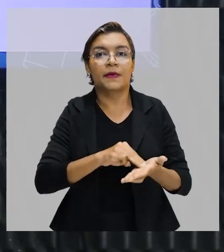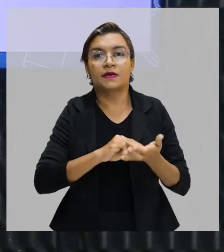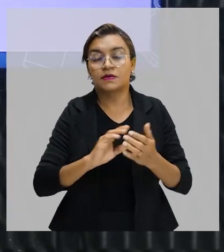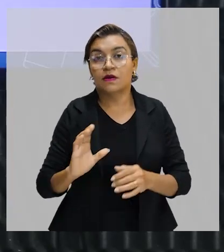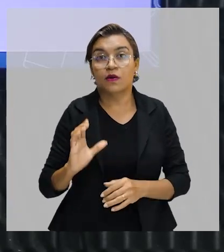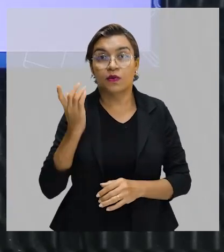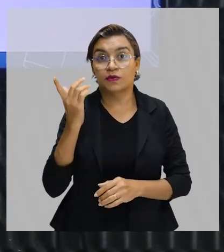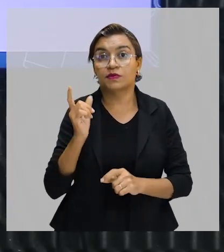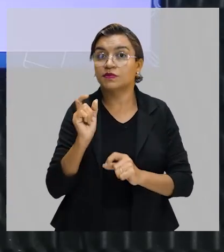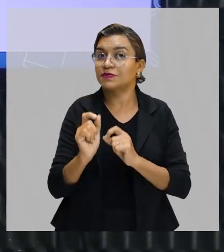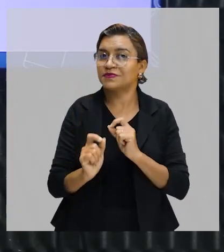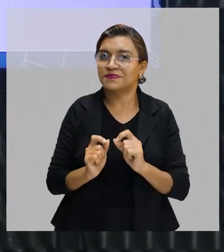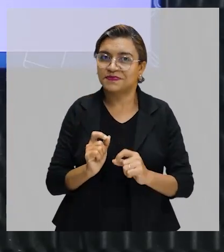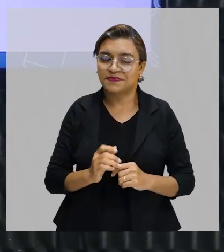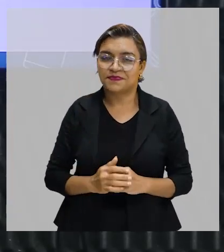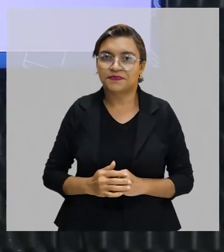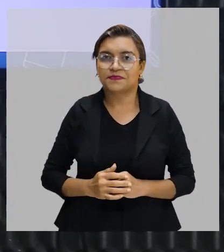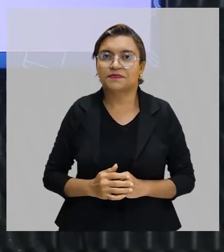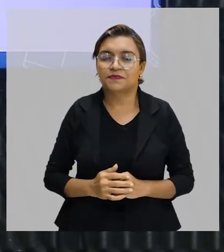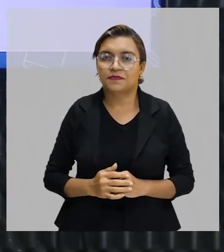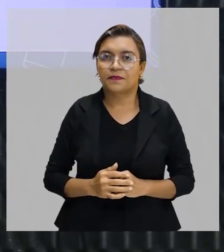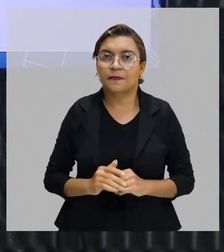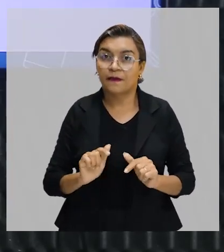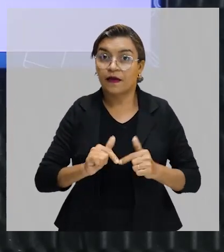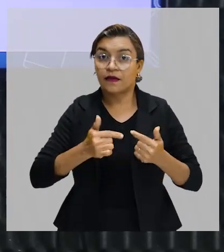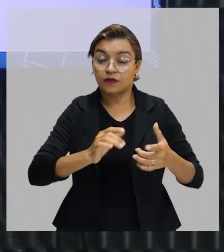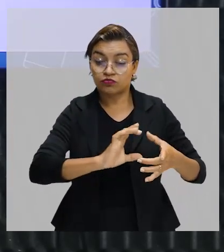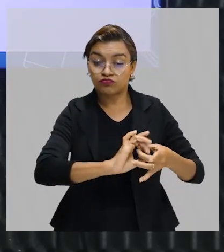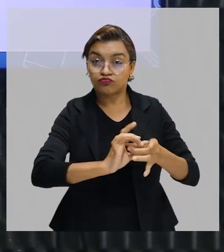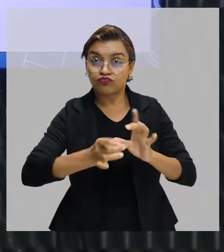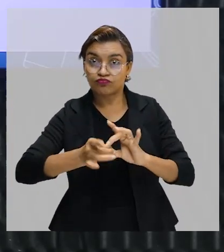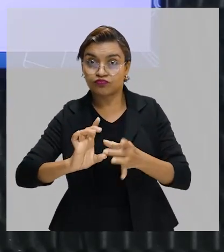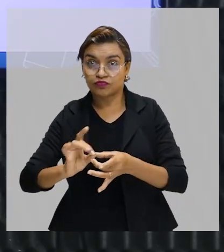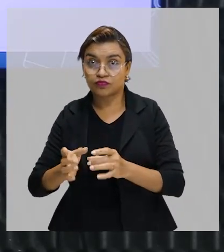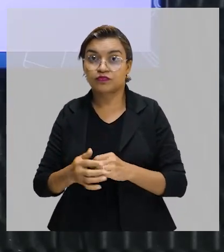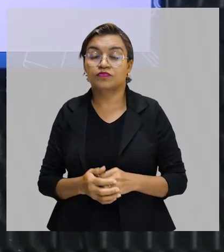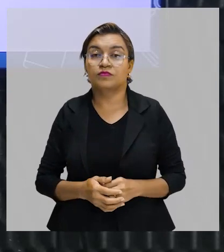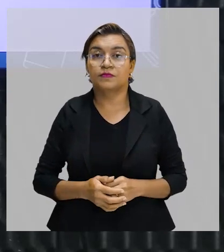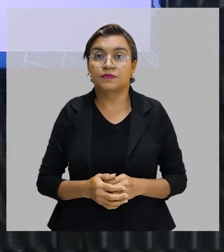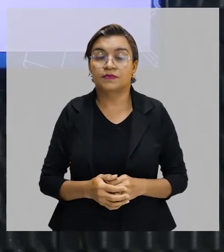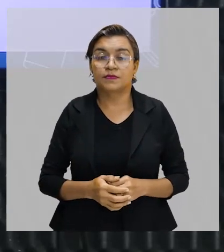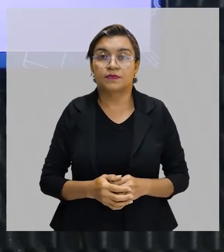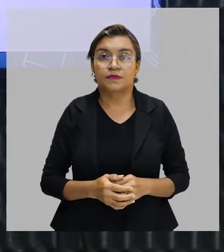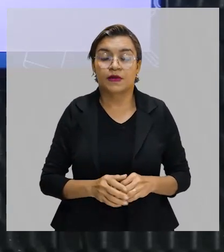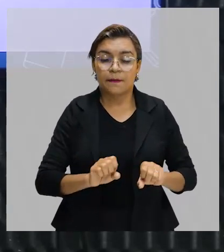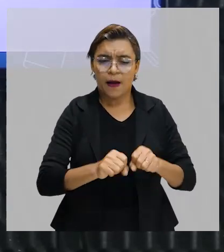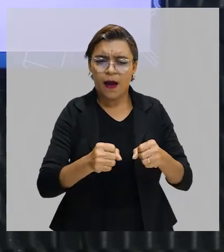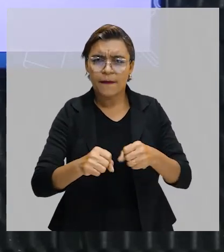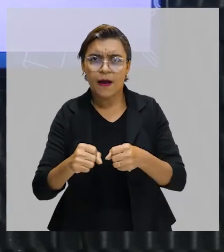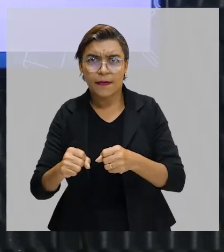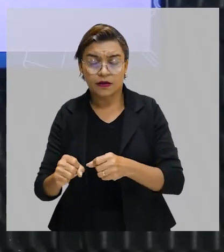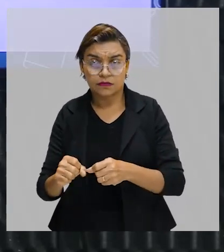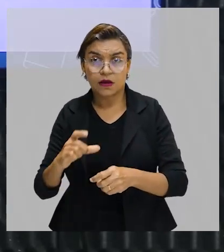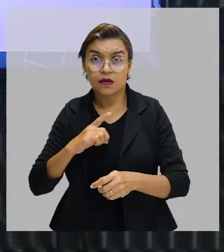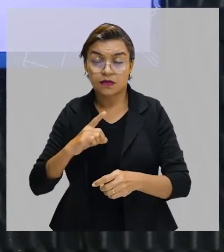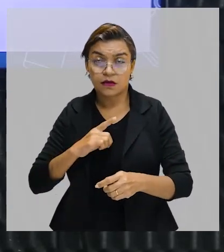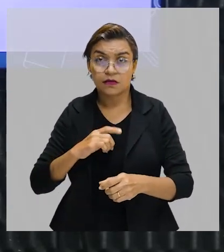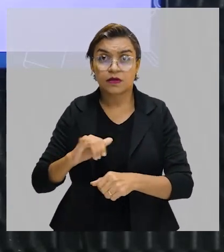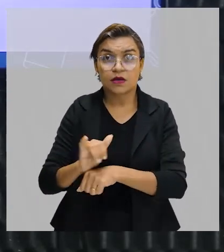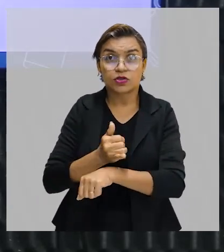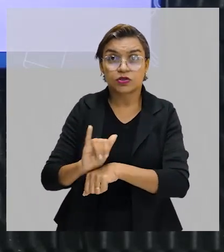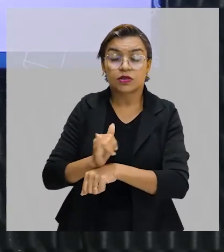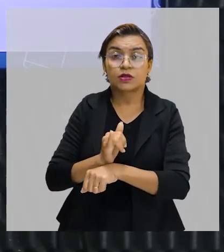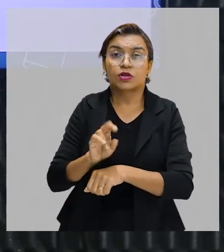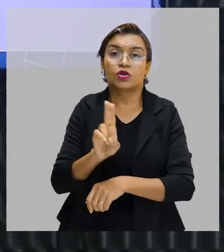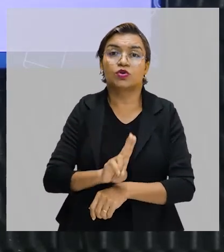aconteça essa reação em cadeia. Tá? Isso é um artifício que é utilizado para poder eu ter uma